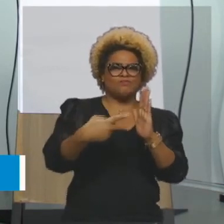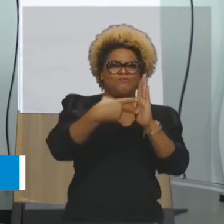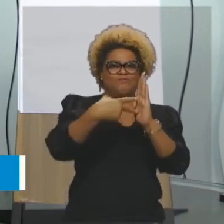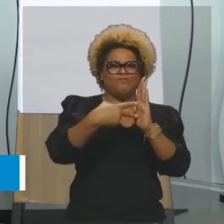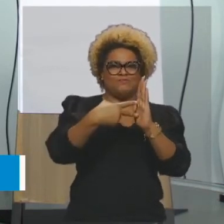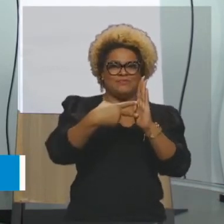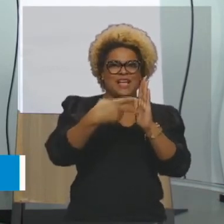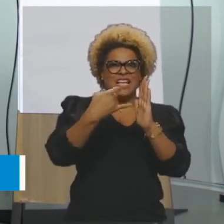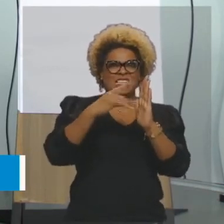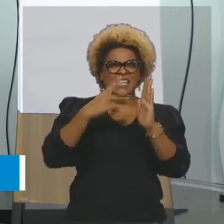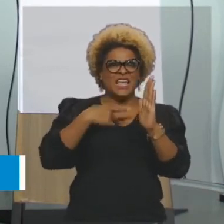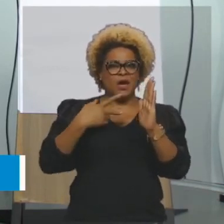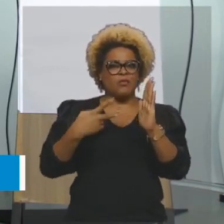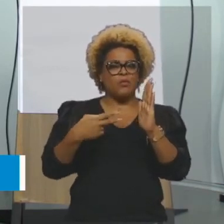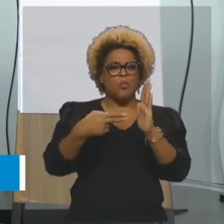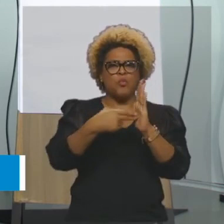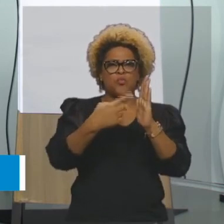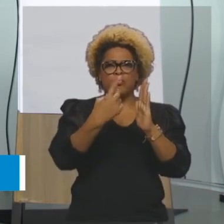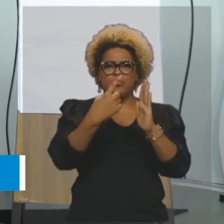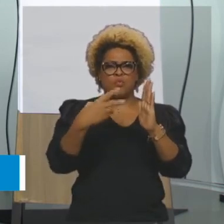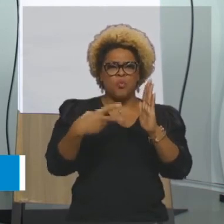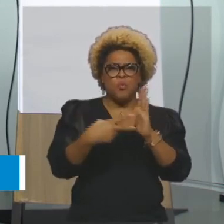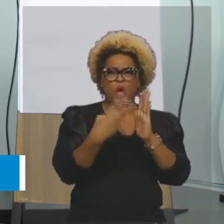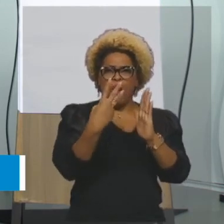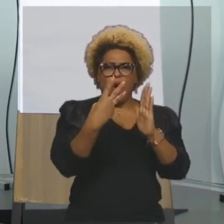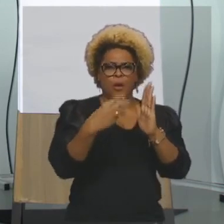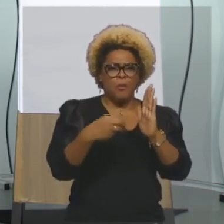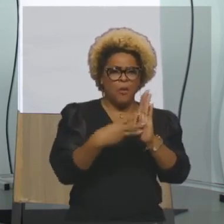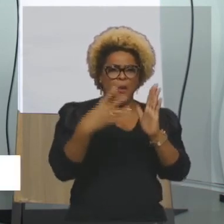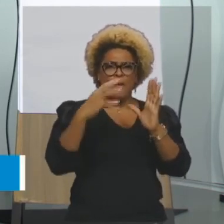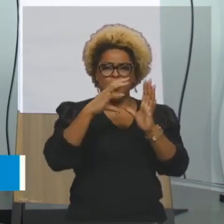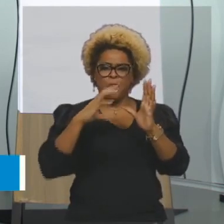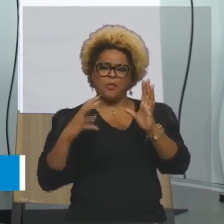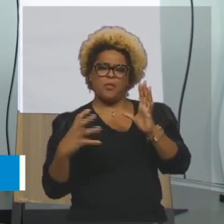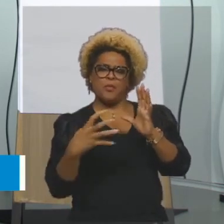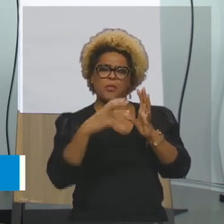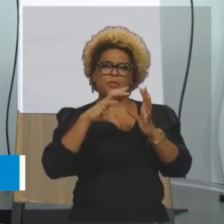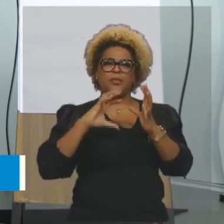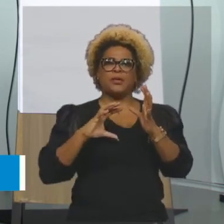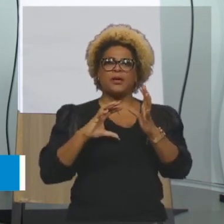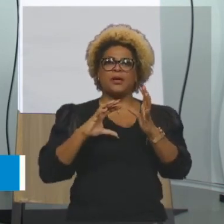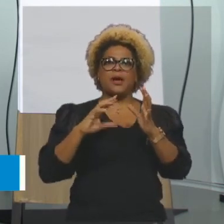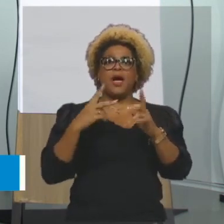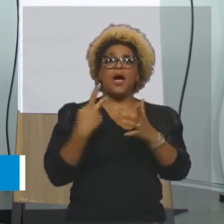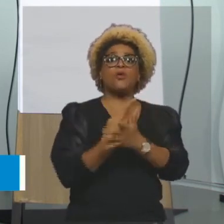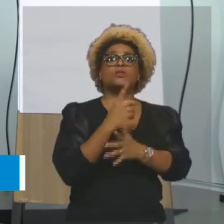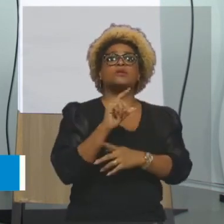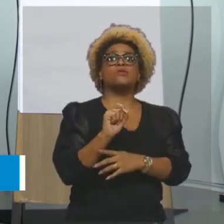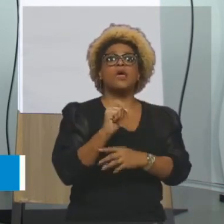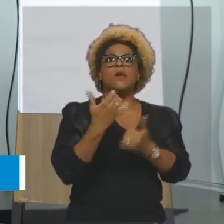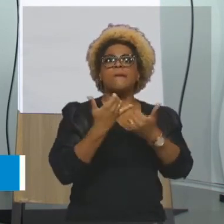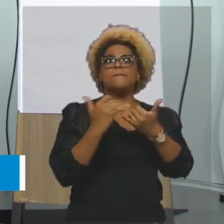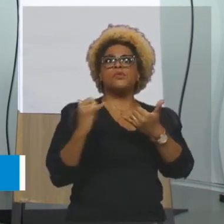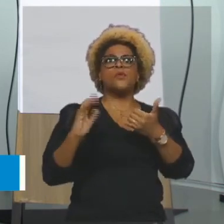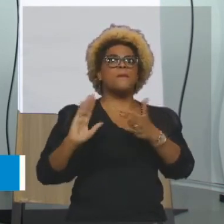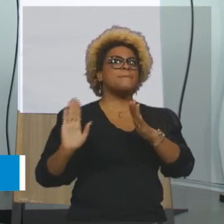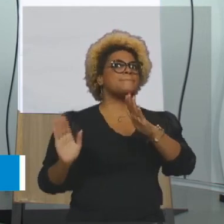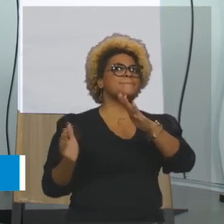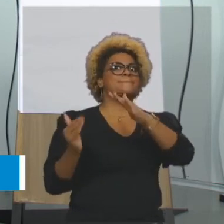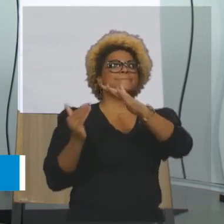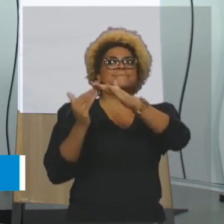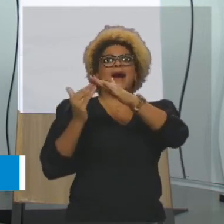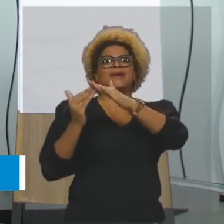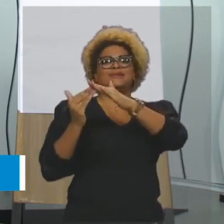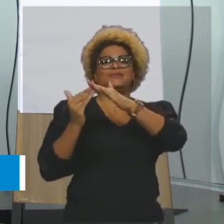da minha estrutura elétrica. Então eu posso fazer com que a corrente ultrapasse o valor máximo que eu quero e posso provocar